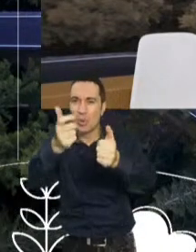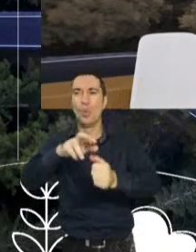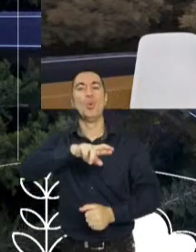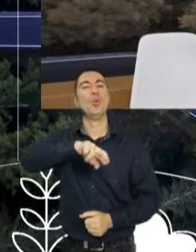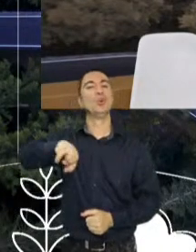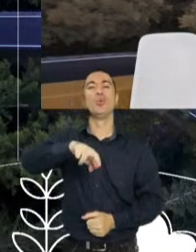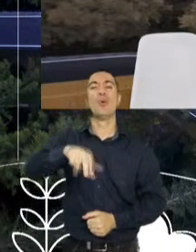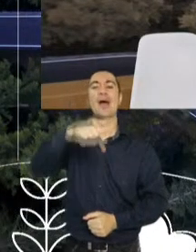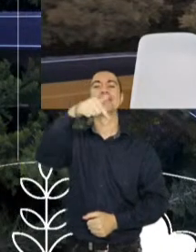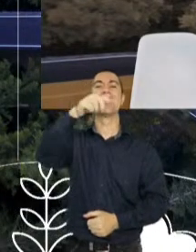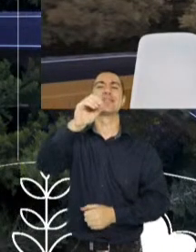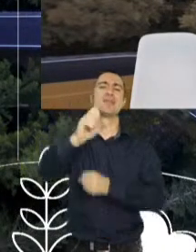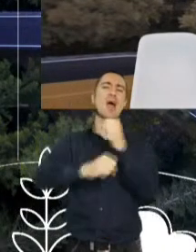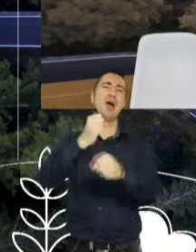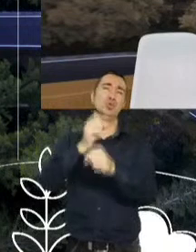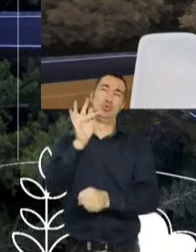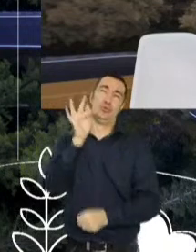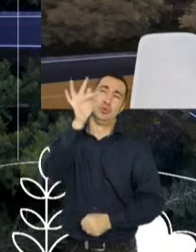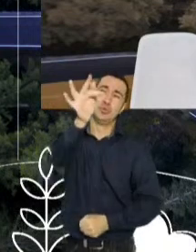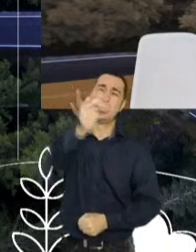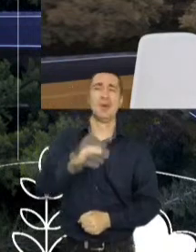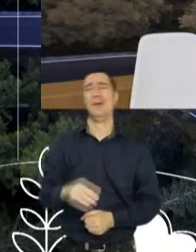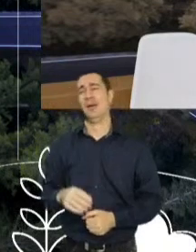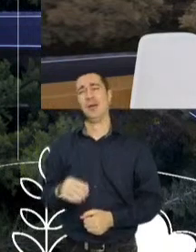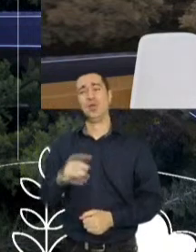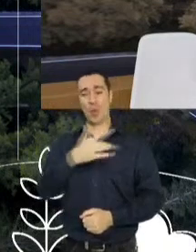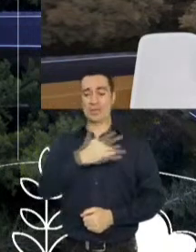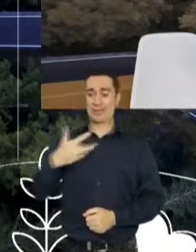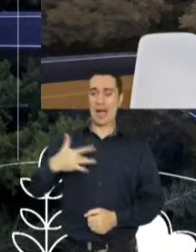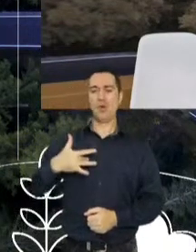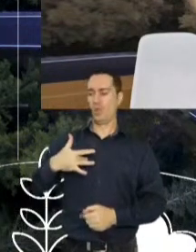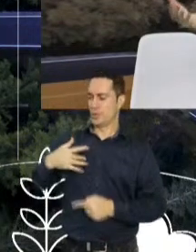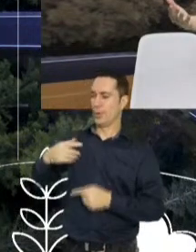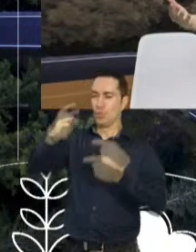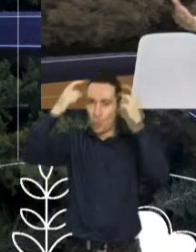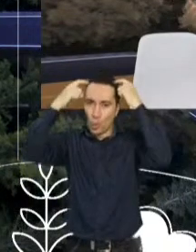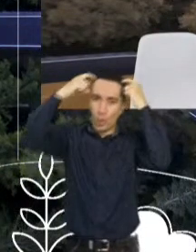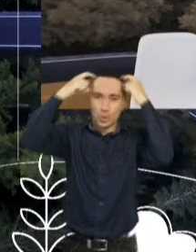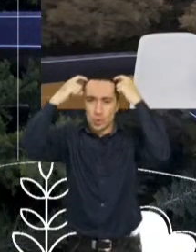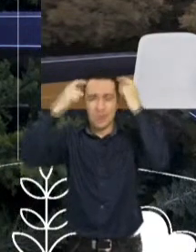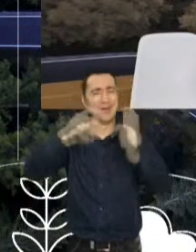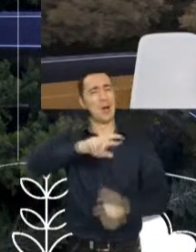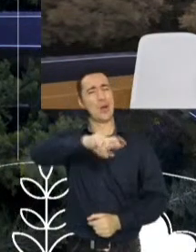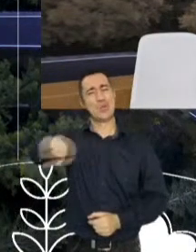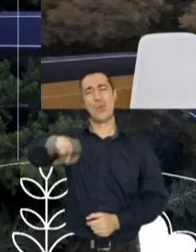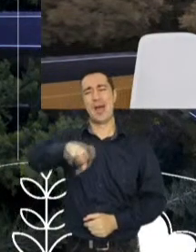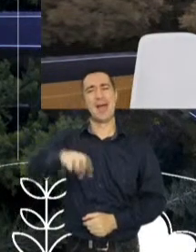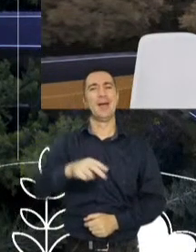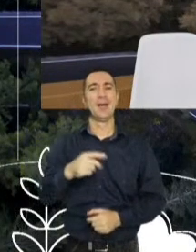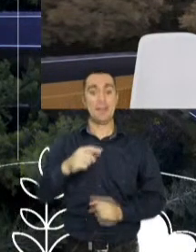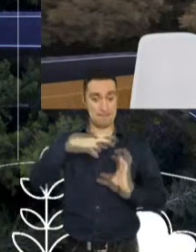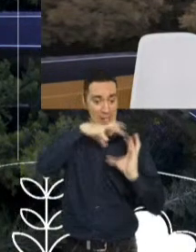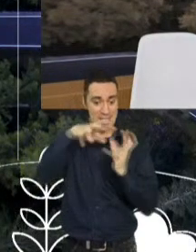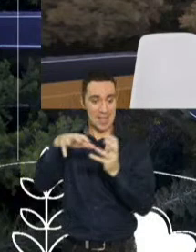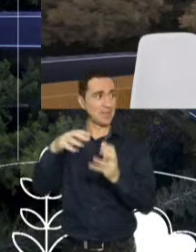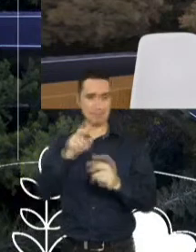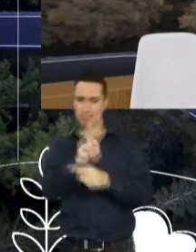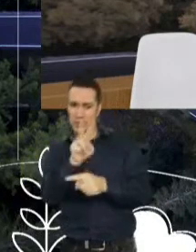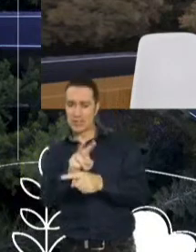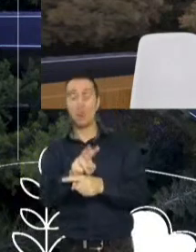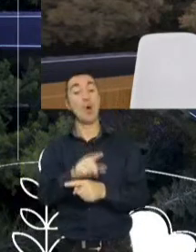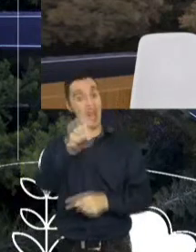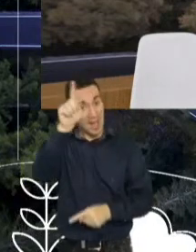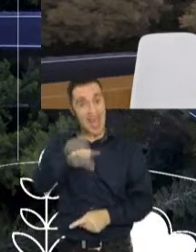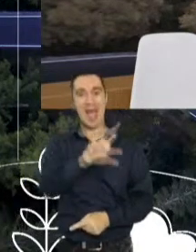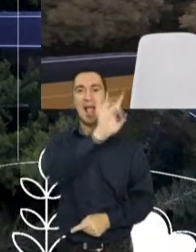é sobre 70 anos à frente, não é sobre a saúde do urso polar e não é só sobre a saúde do planeta, mas é sobre